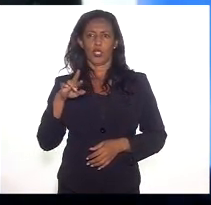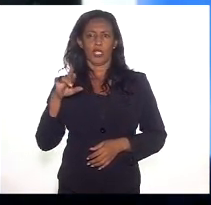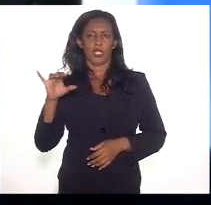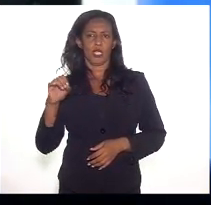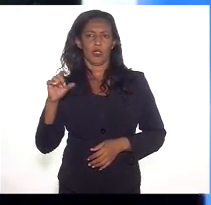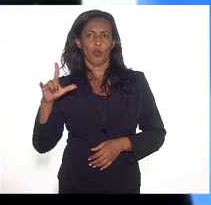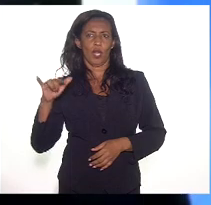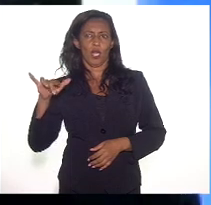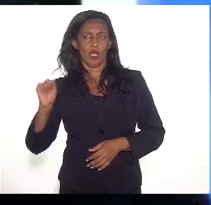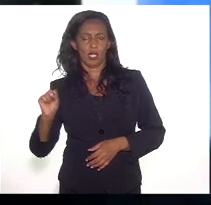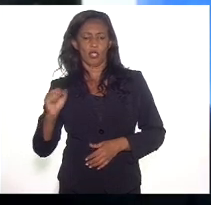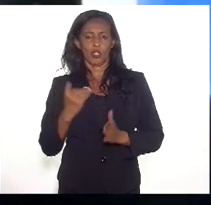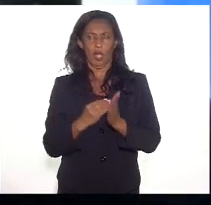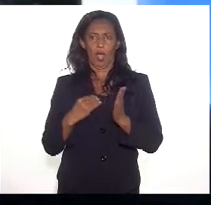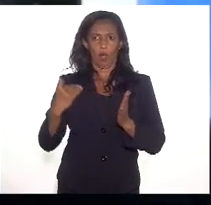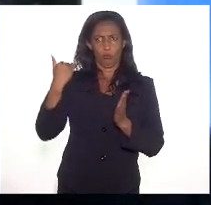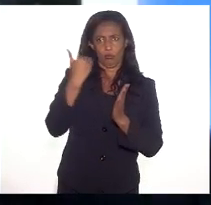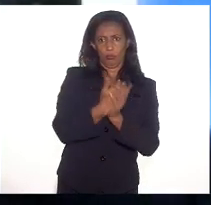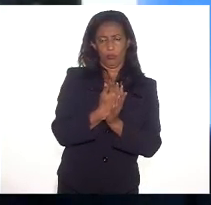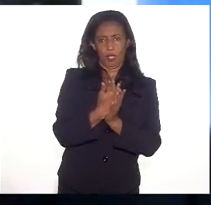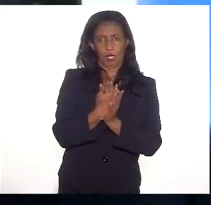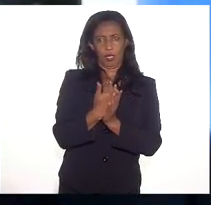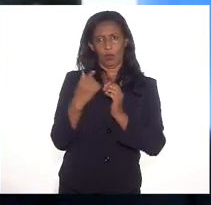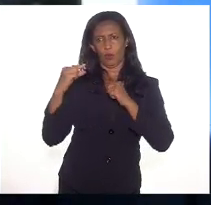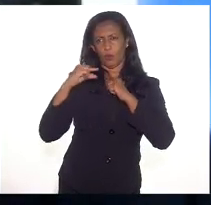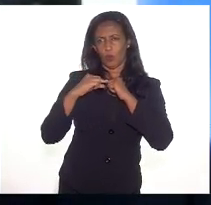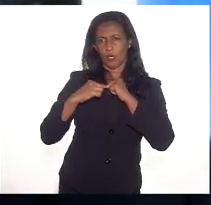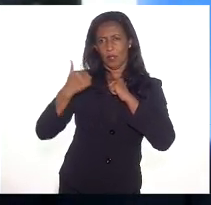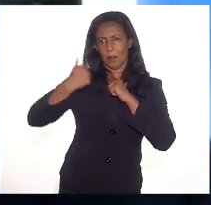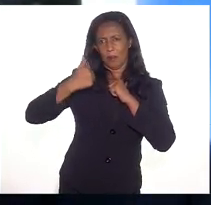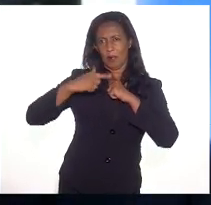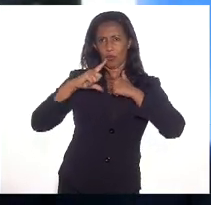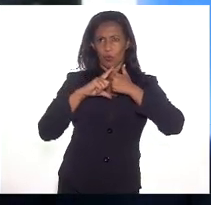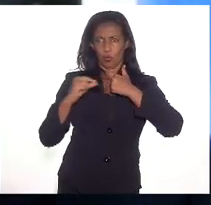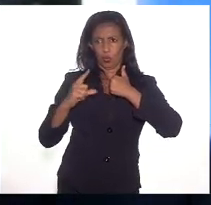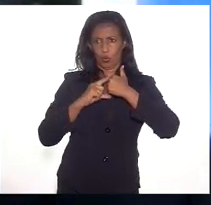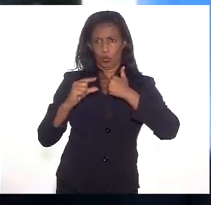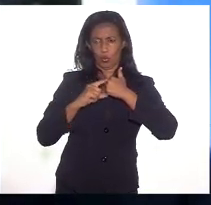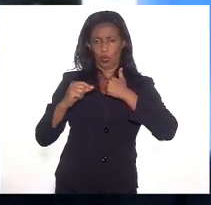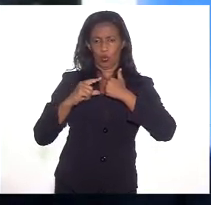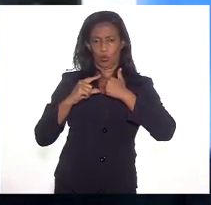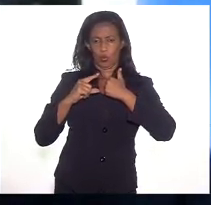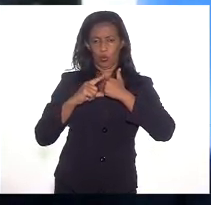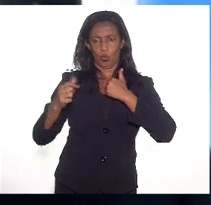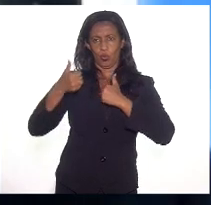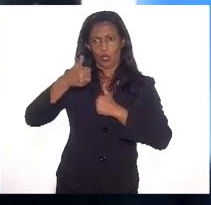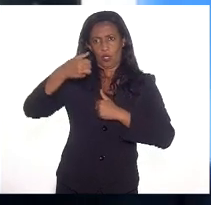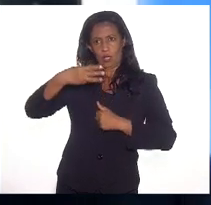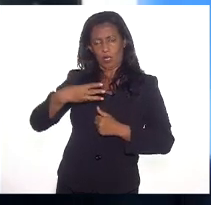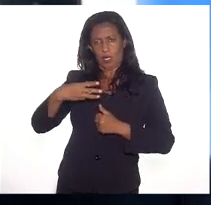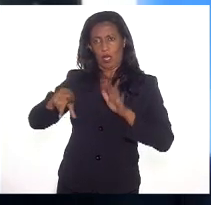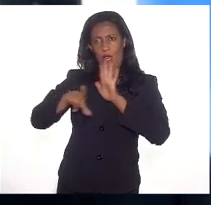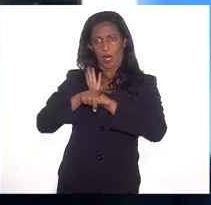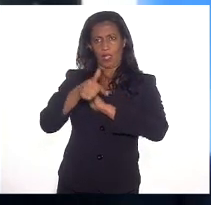Dionísio Lins, que altera o inciso 1º do artigo, inciso 1 do artigo 3º da